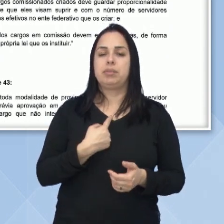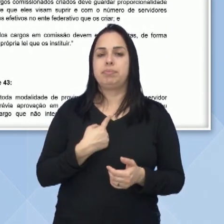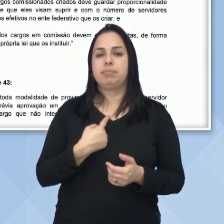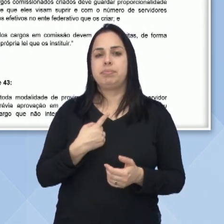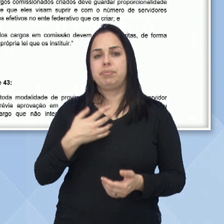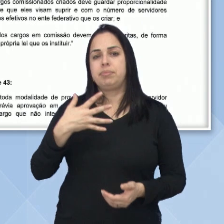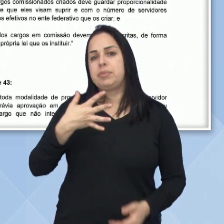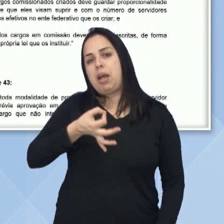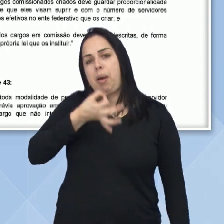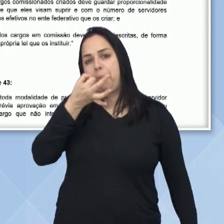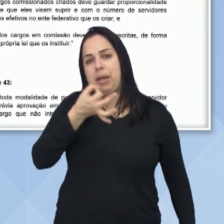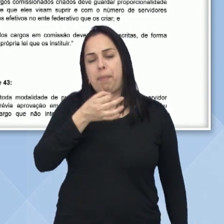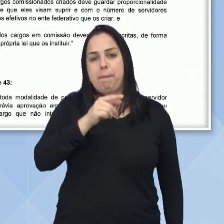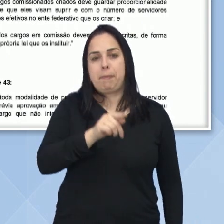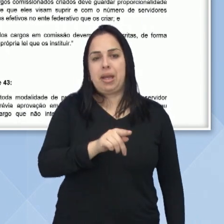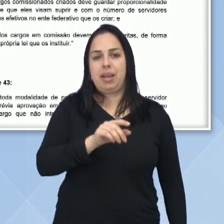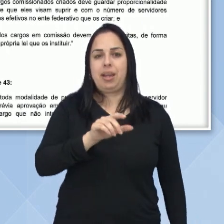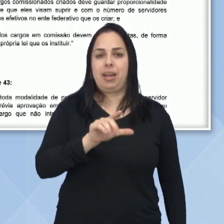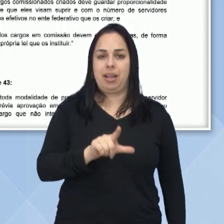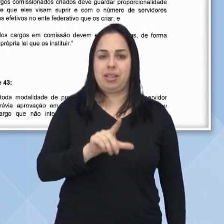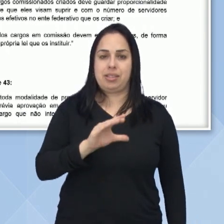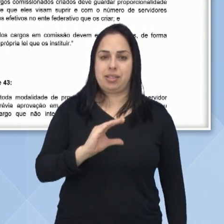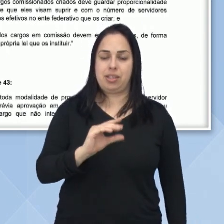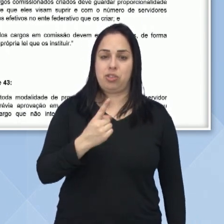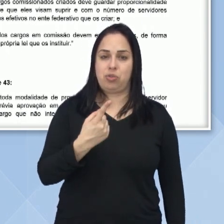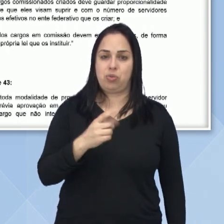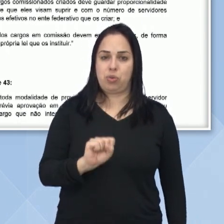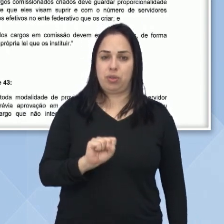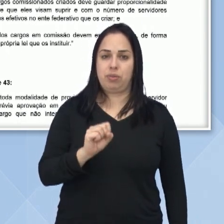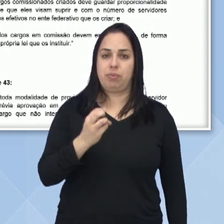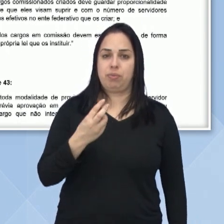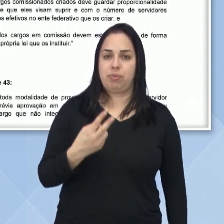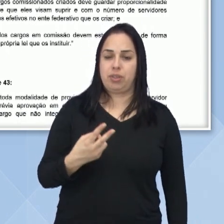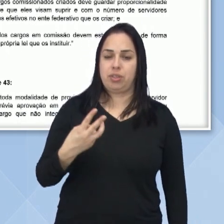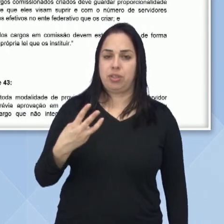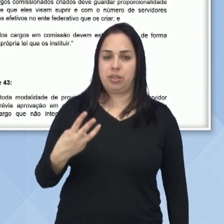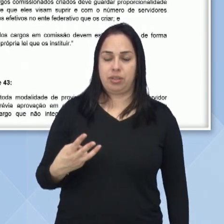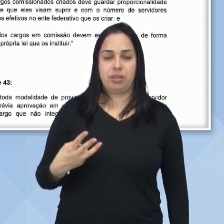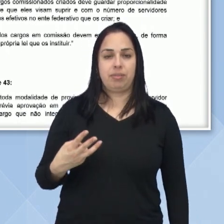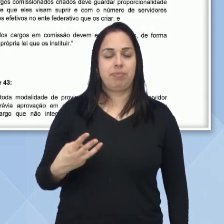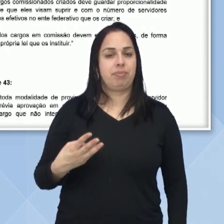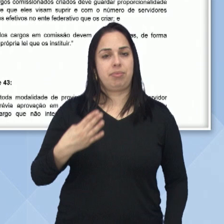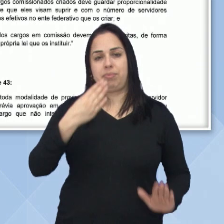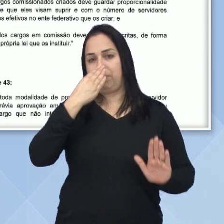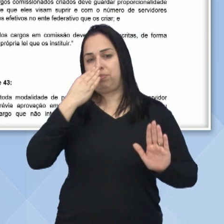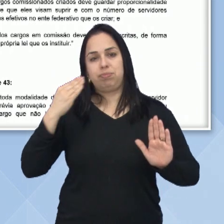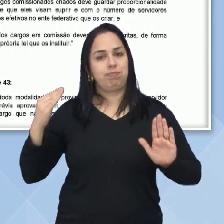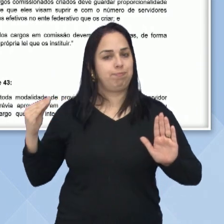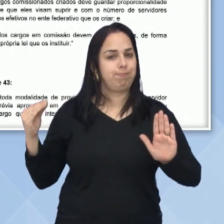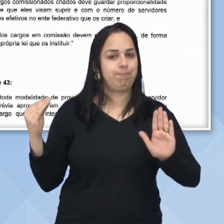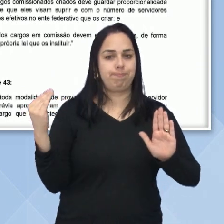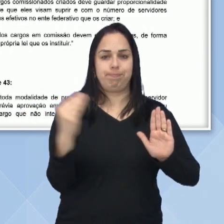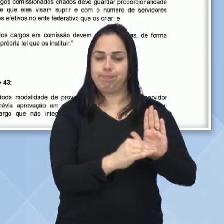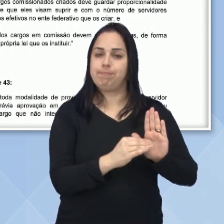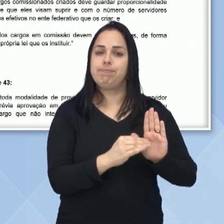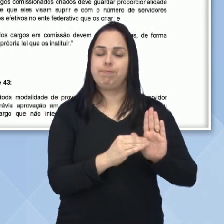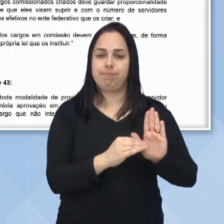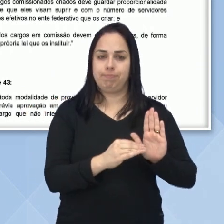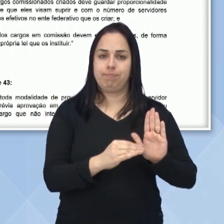que o PLC 1823 seja rejeitado, a fim